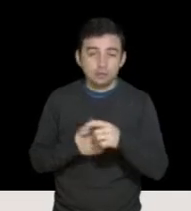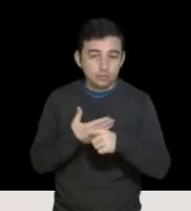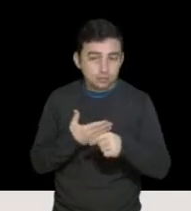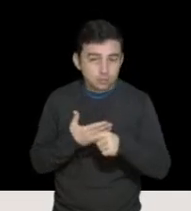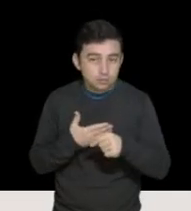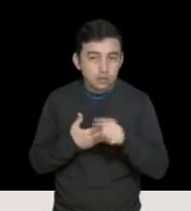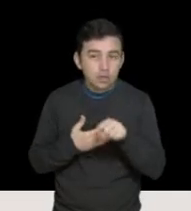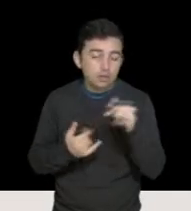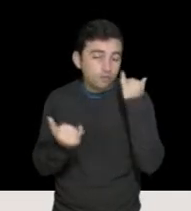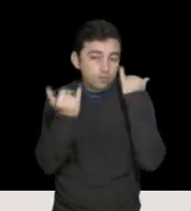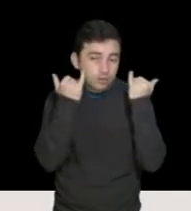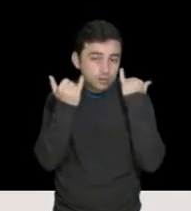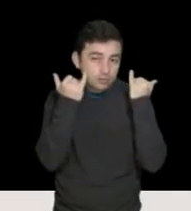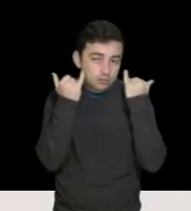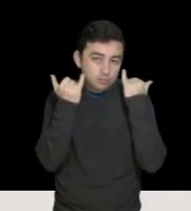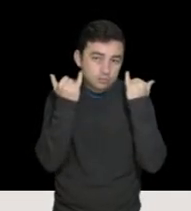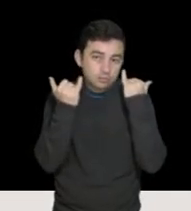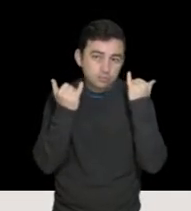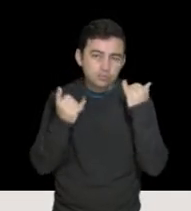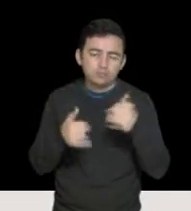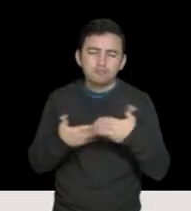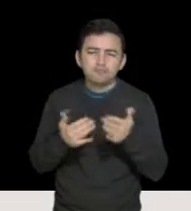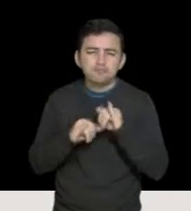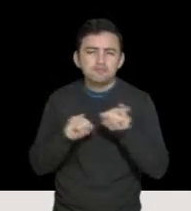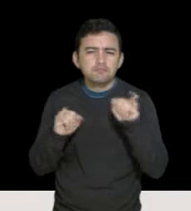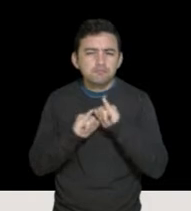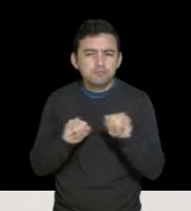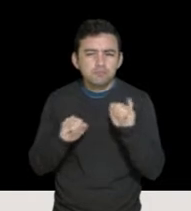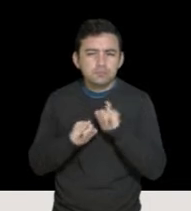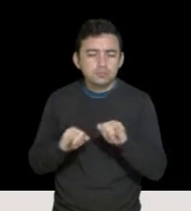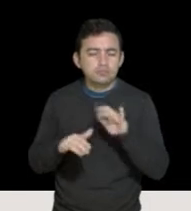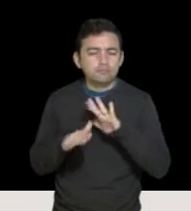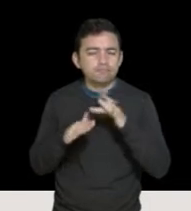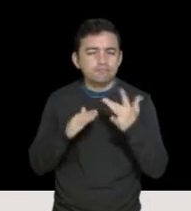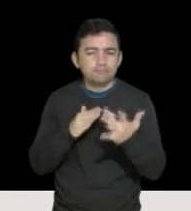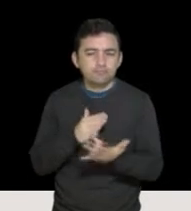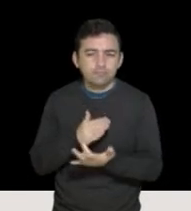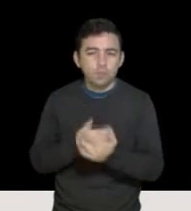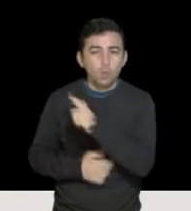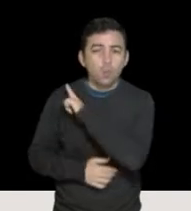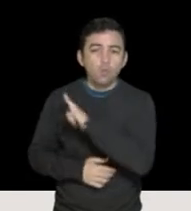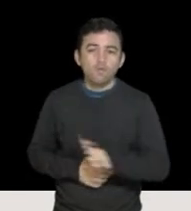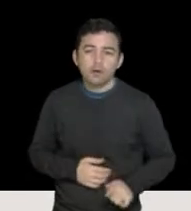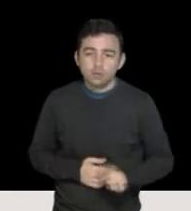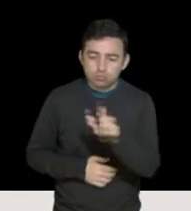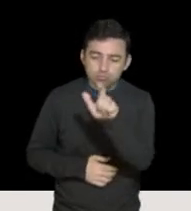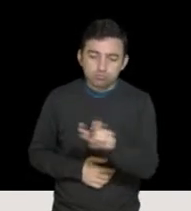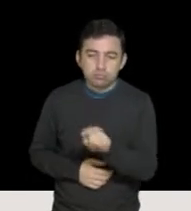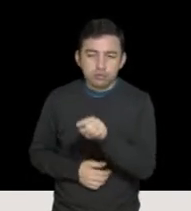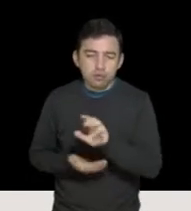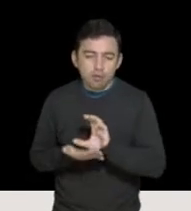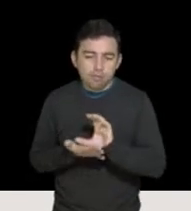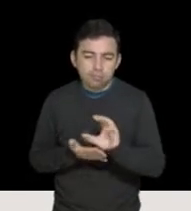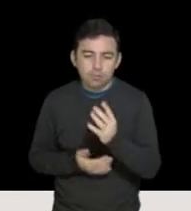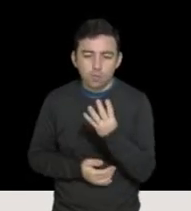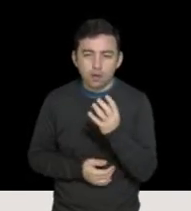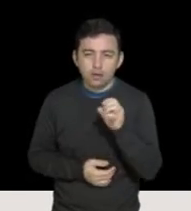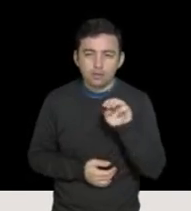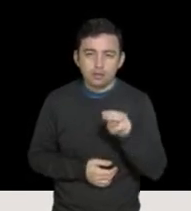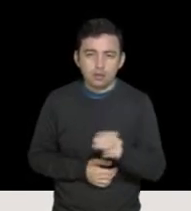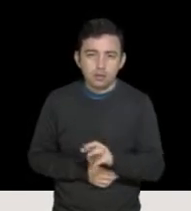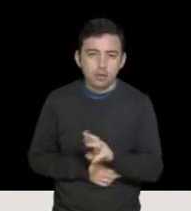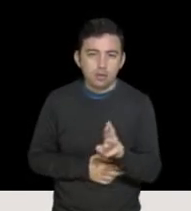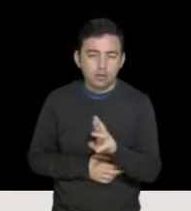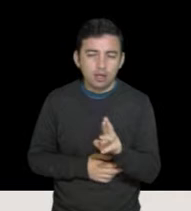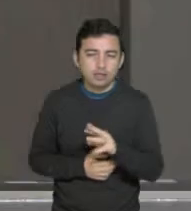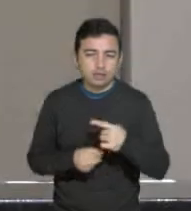informações acerca da notícia vinculada nas redes sociais que o governador aplicará 40 milhões de reais no